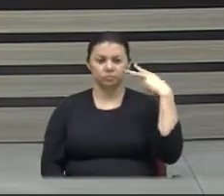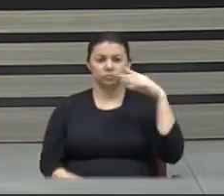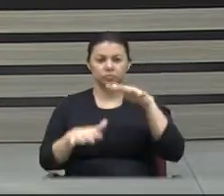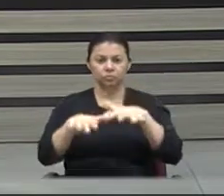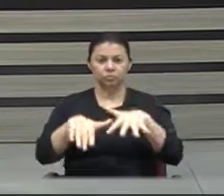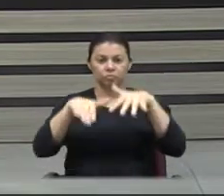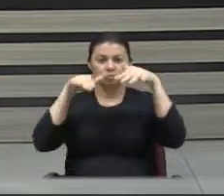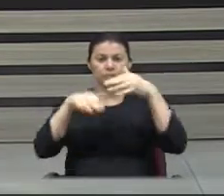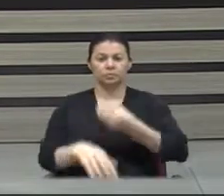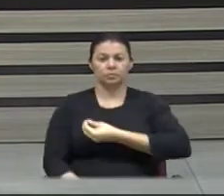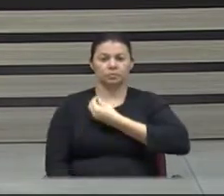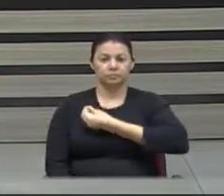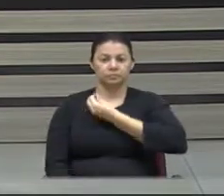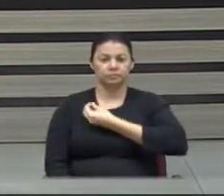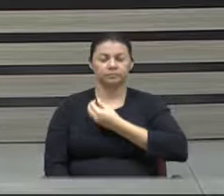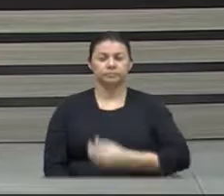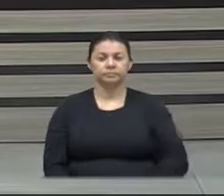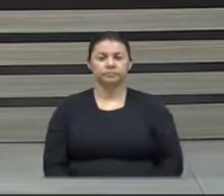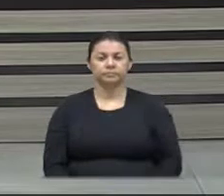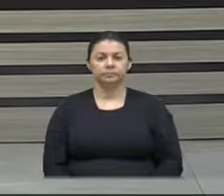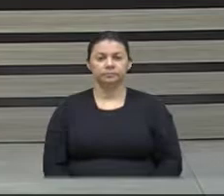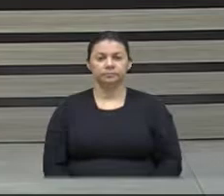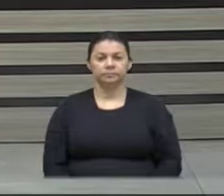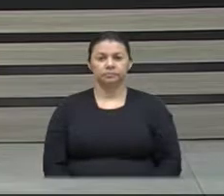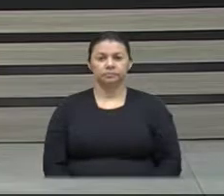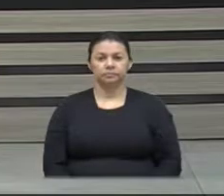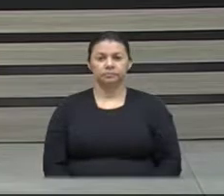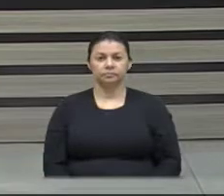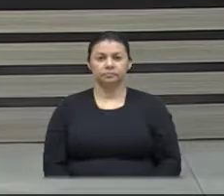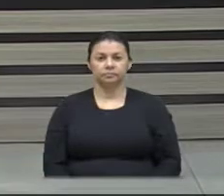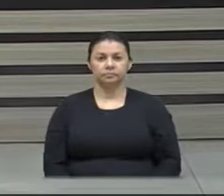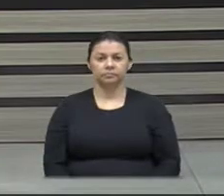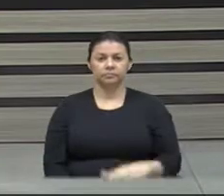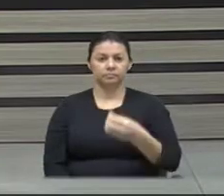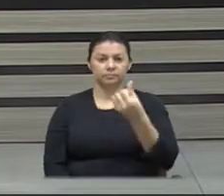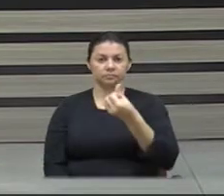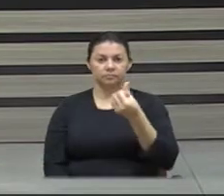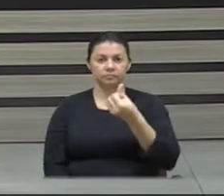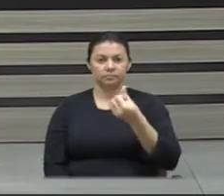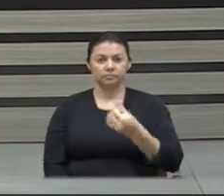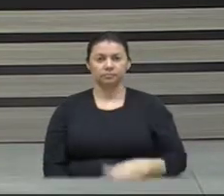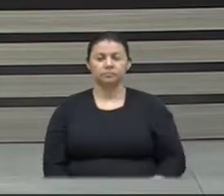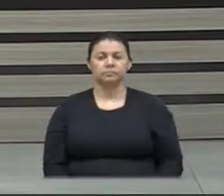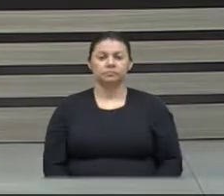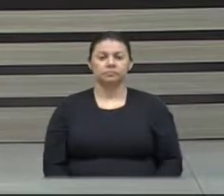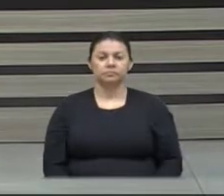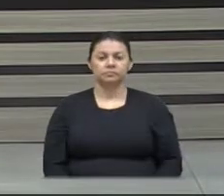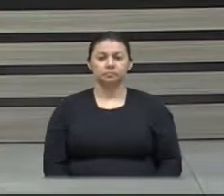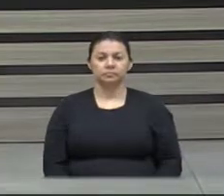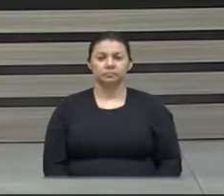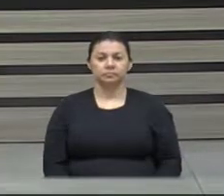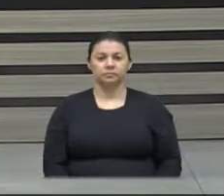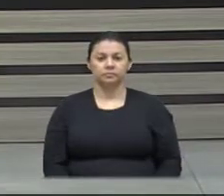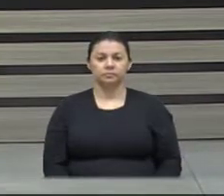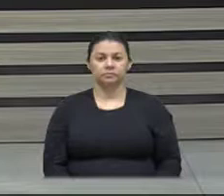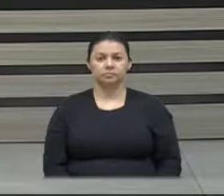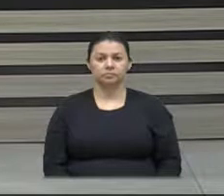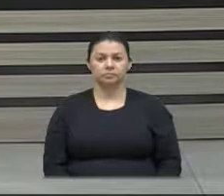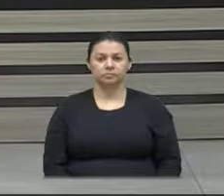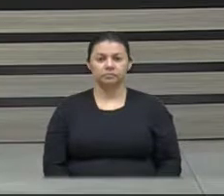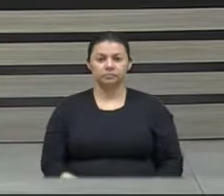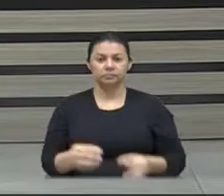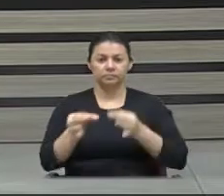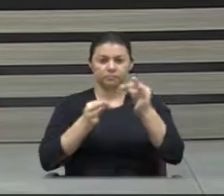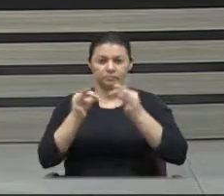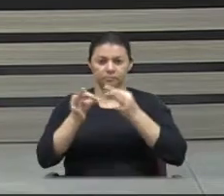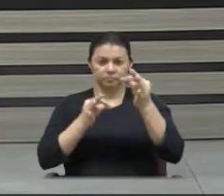no plenário e tem 6 a pauta o projeto de decreto legislativo